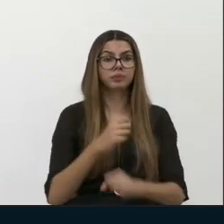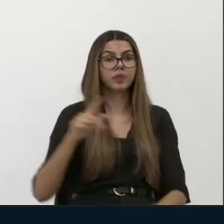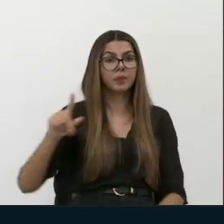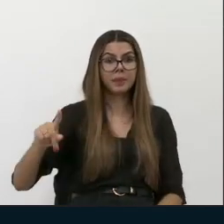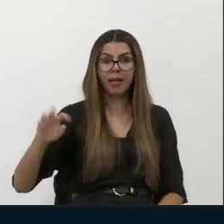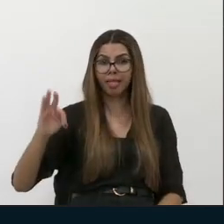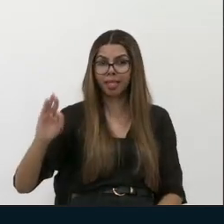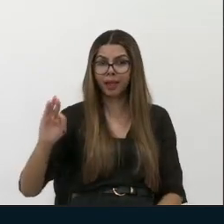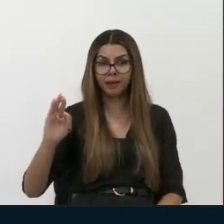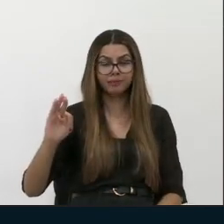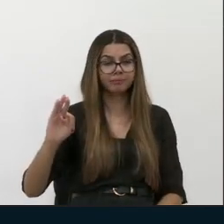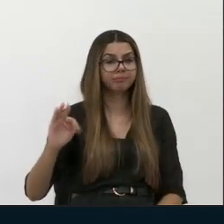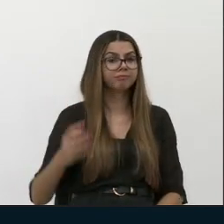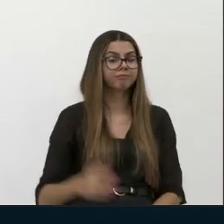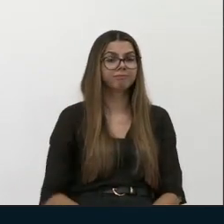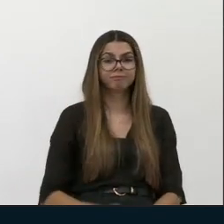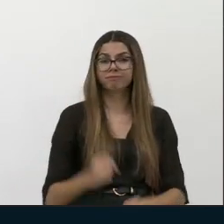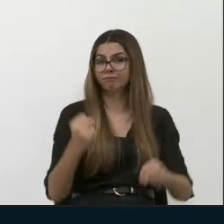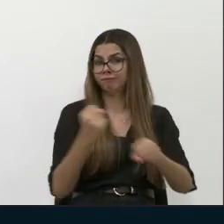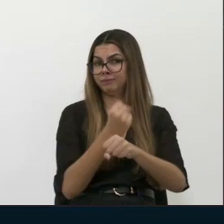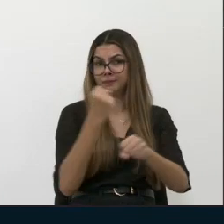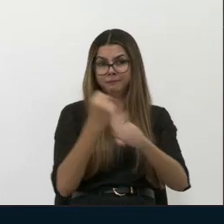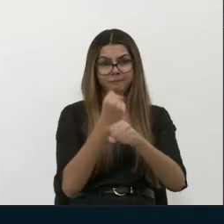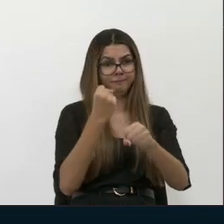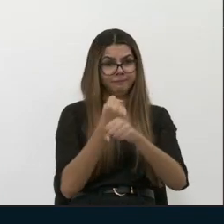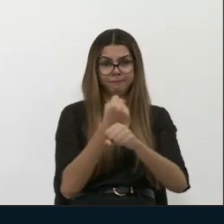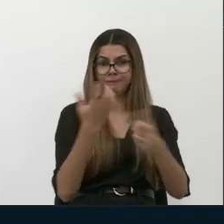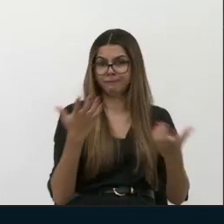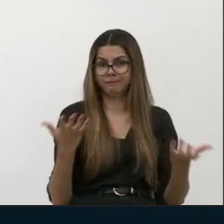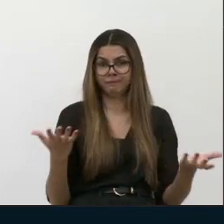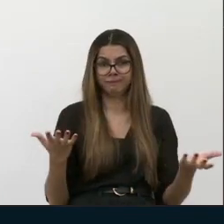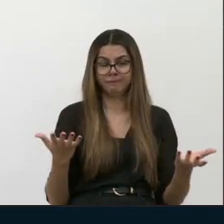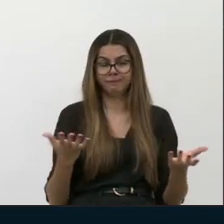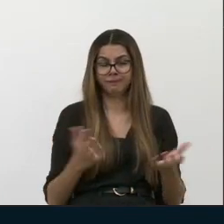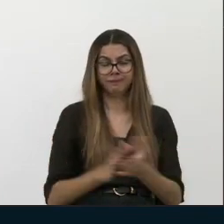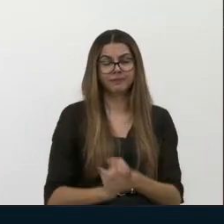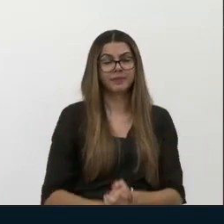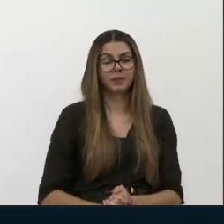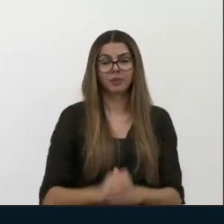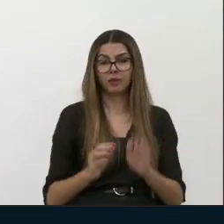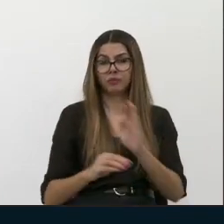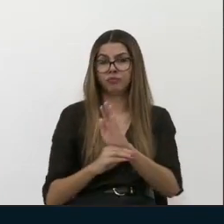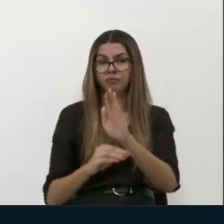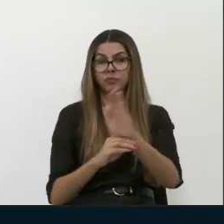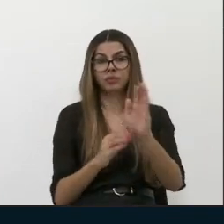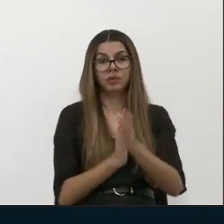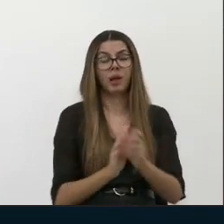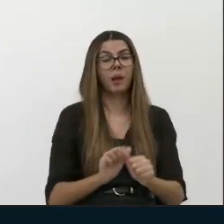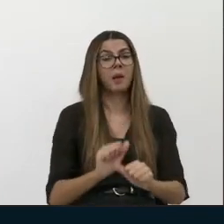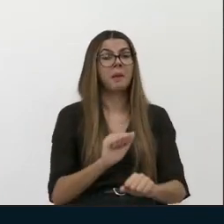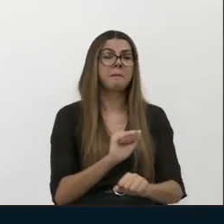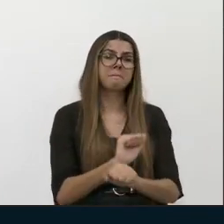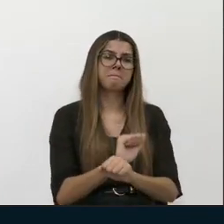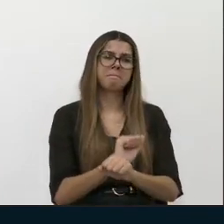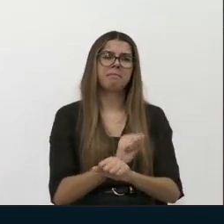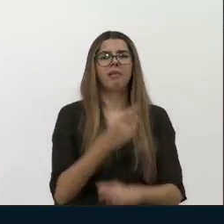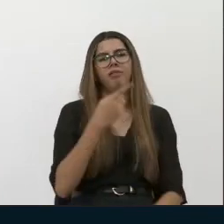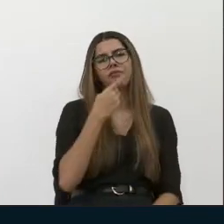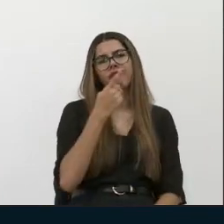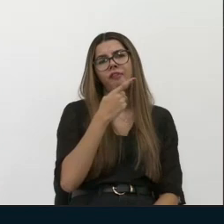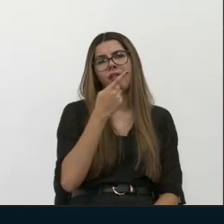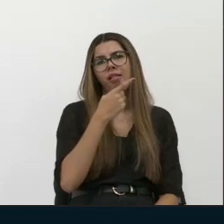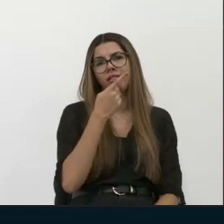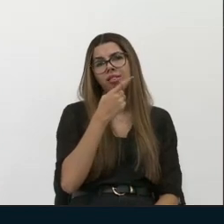também não fez nenhuma obra significativa para a mobilidade urbana. Está na hora da gente parar com esse discursinho de jogar